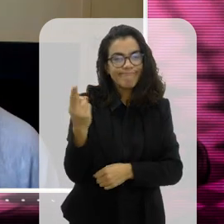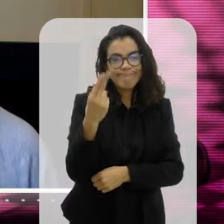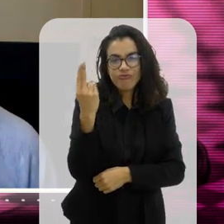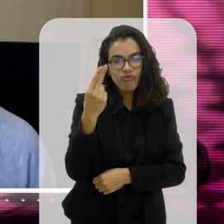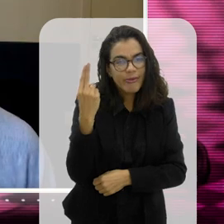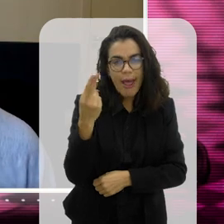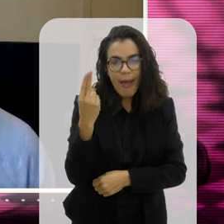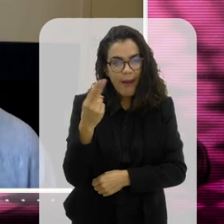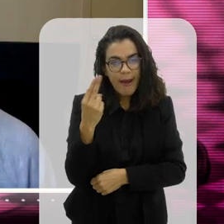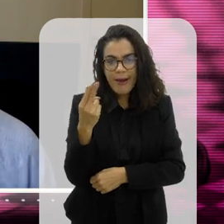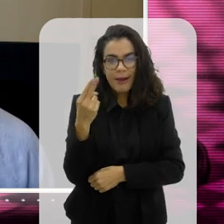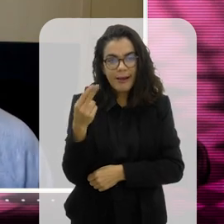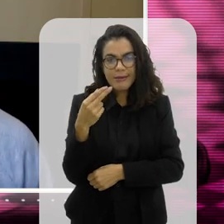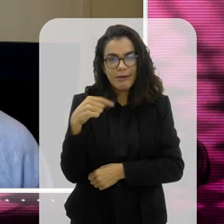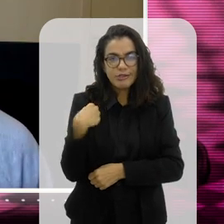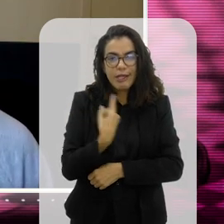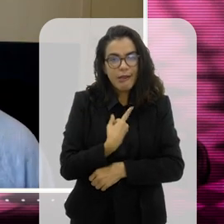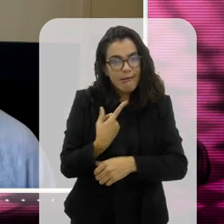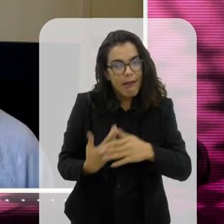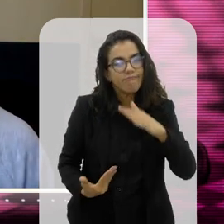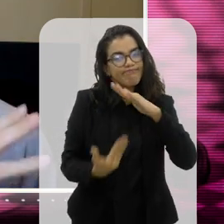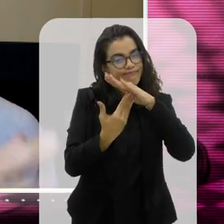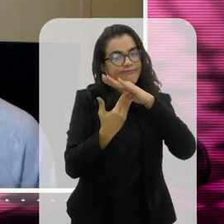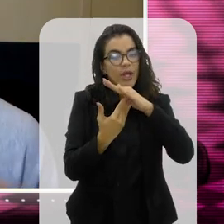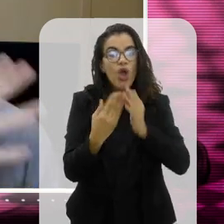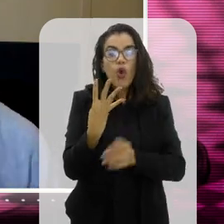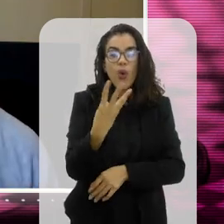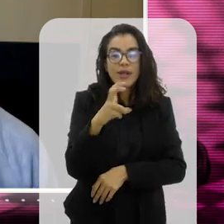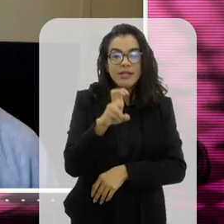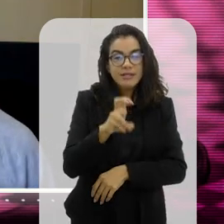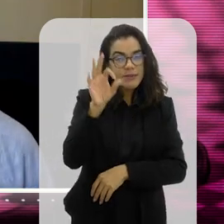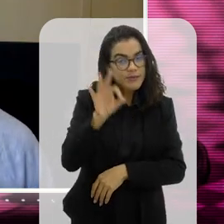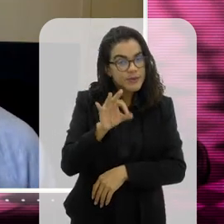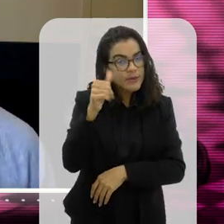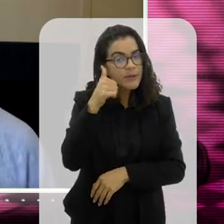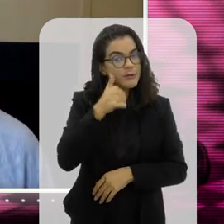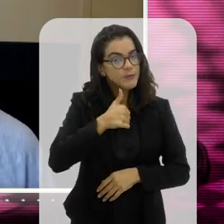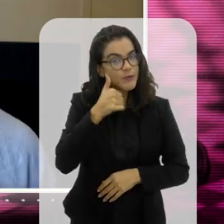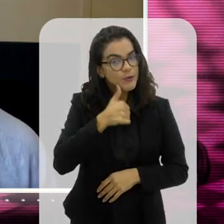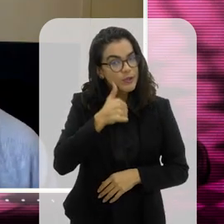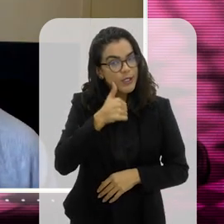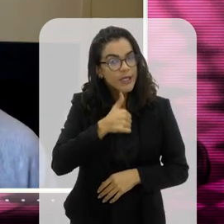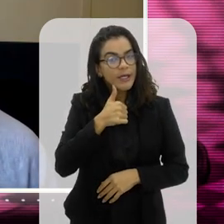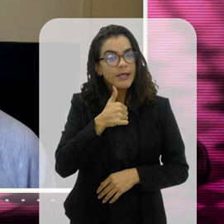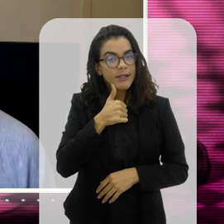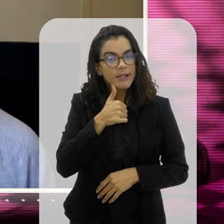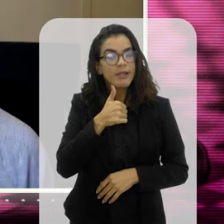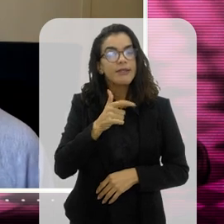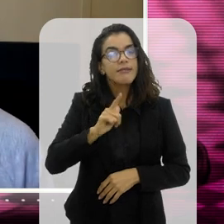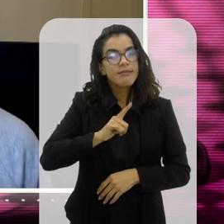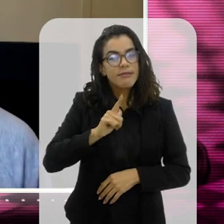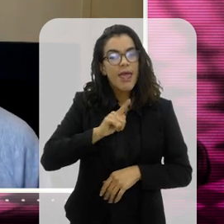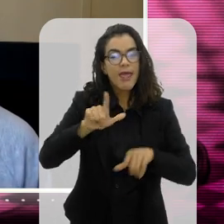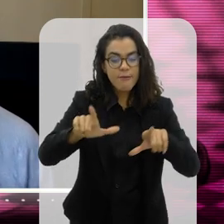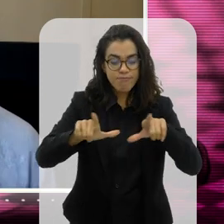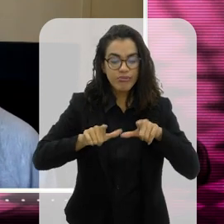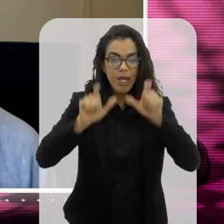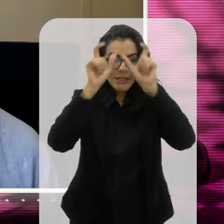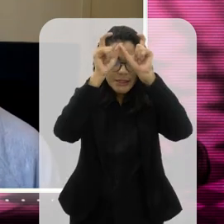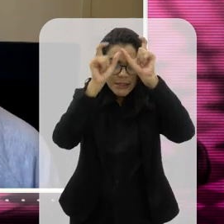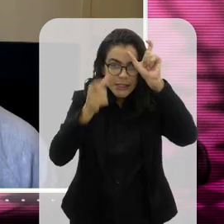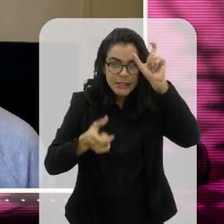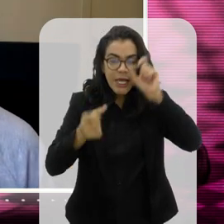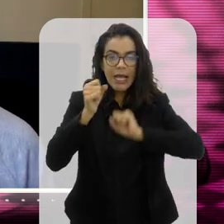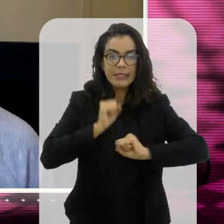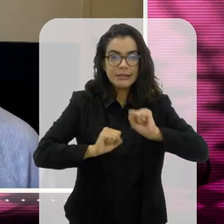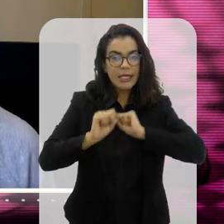viu que essa conta não fecha, é uma cilada, não dá certo. A gente tem dados assim, 45% das mulheres da pesquisa esgotadas têm um